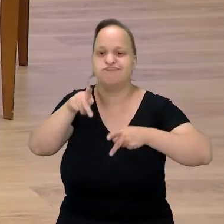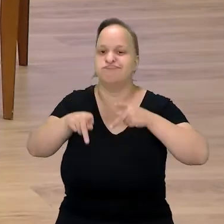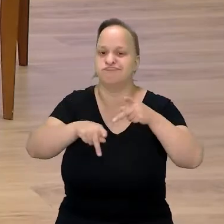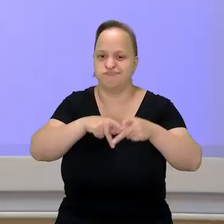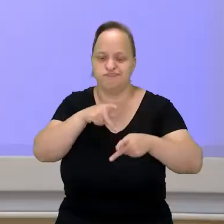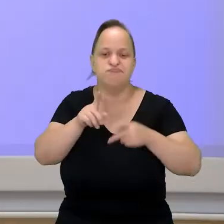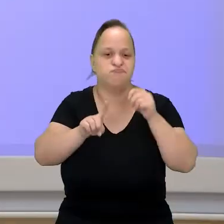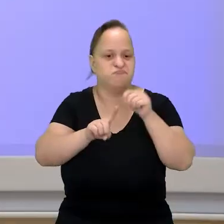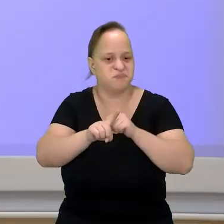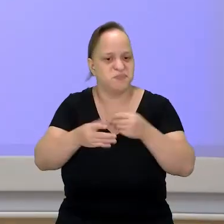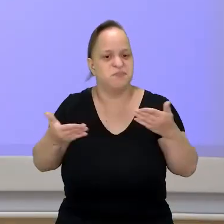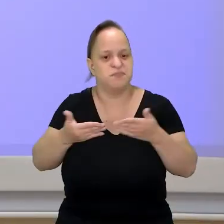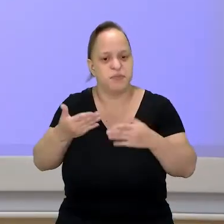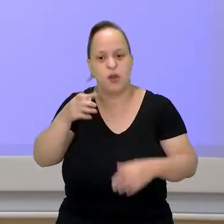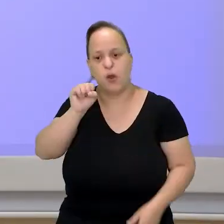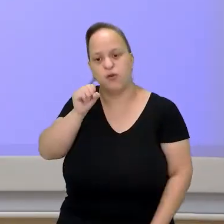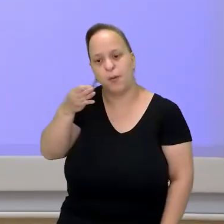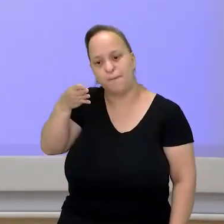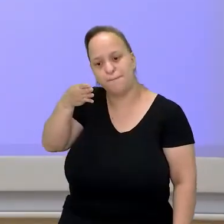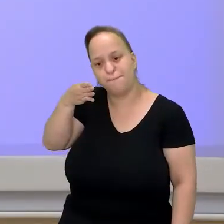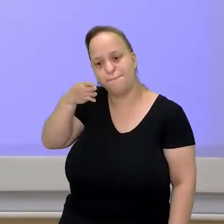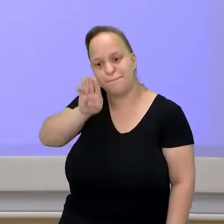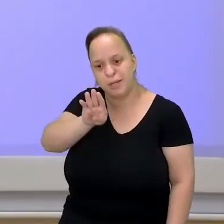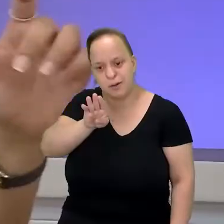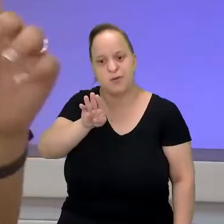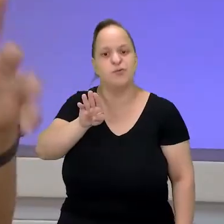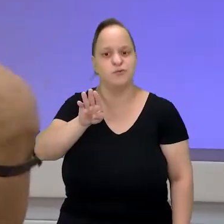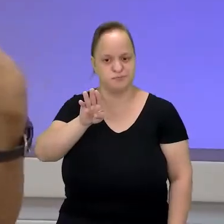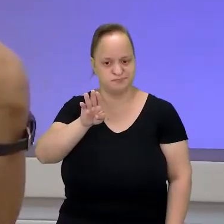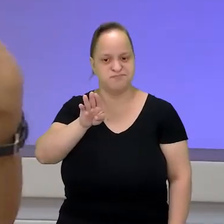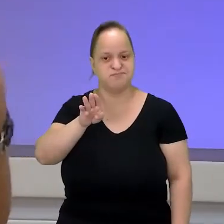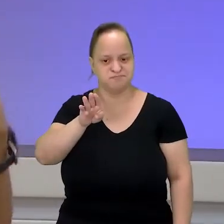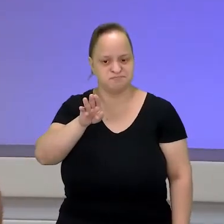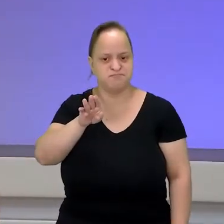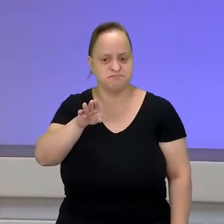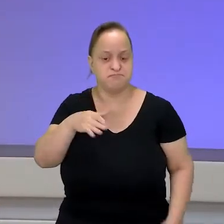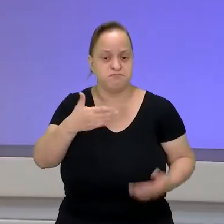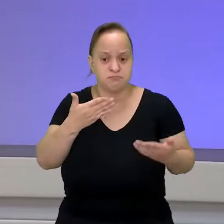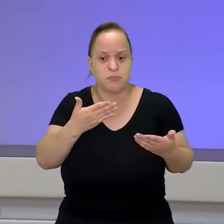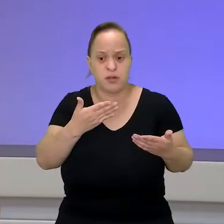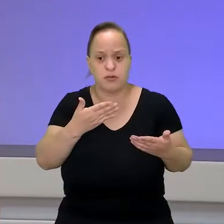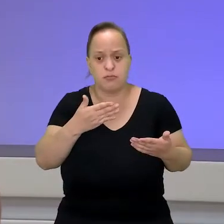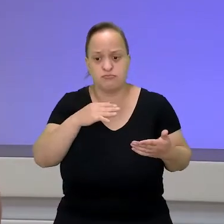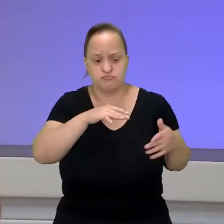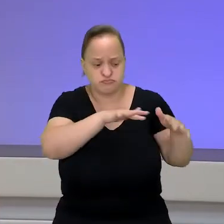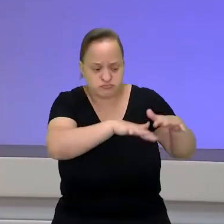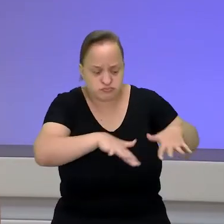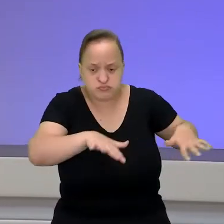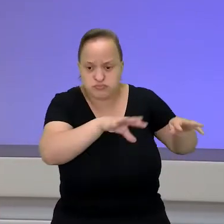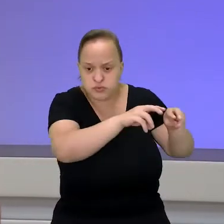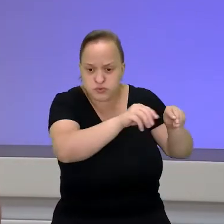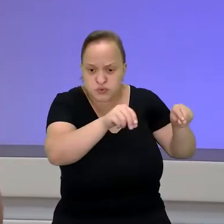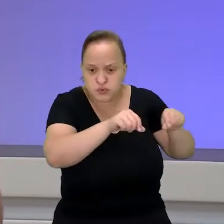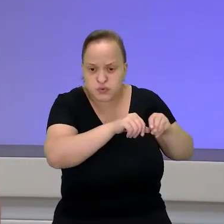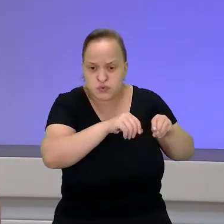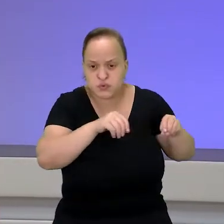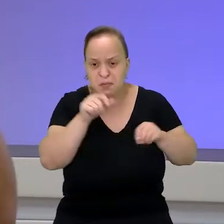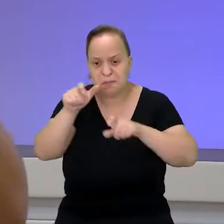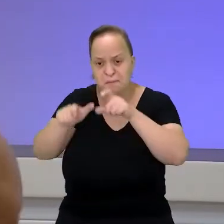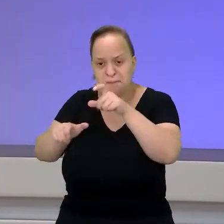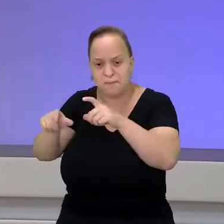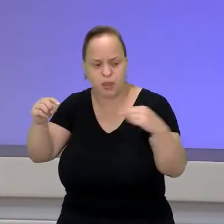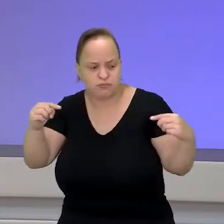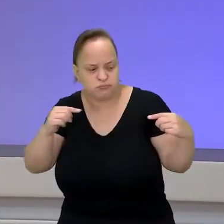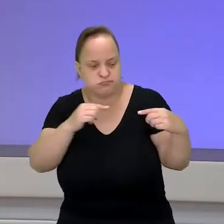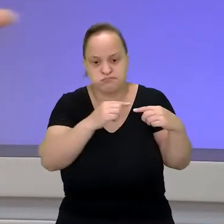mês, a gente atingiu 8 milhões de pessoas, bilhões no caso, né? Então, quando a gente fala dessa intimidade com o solo, a gente está falando em